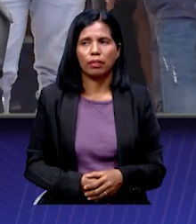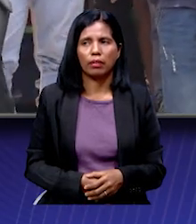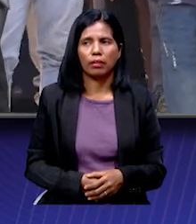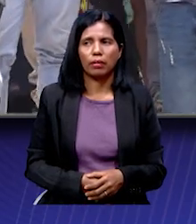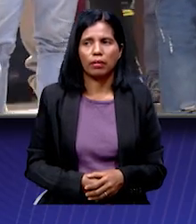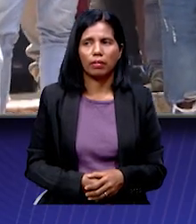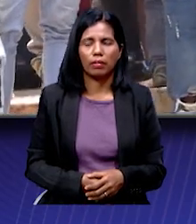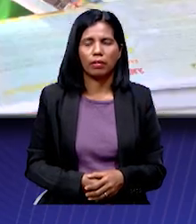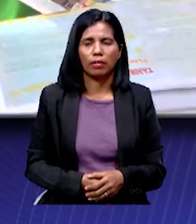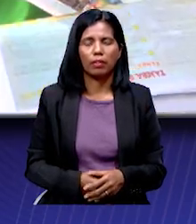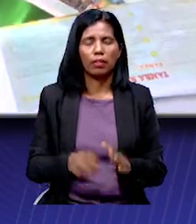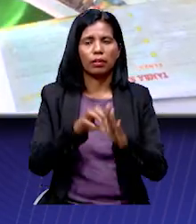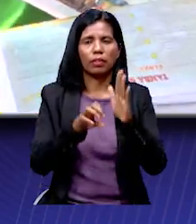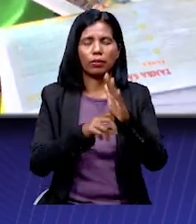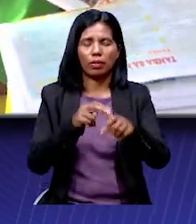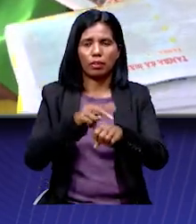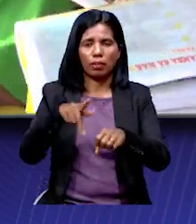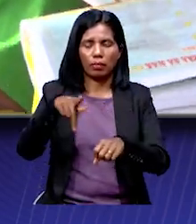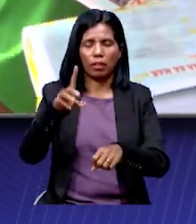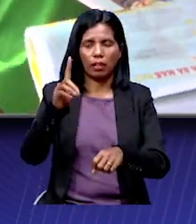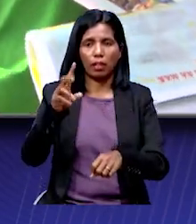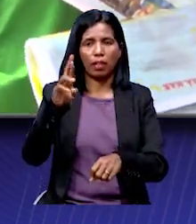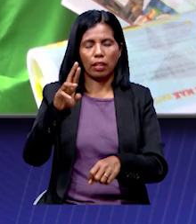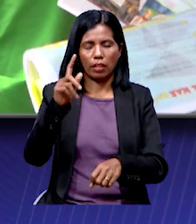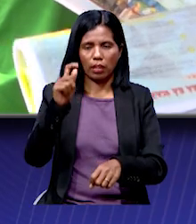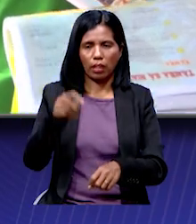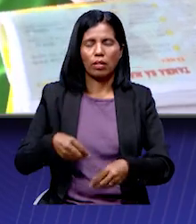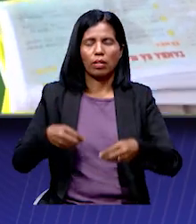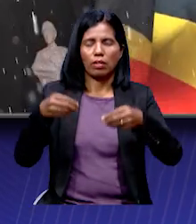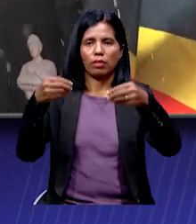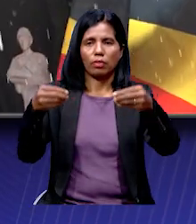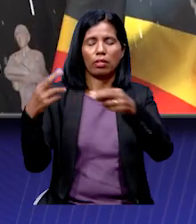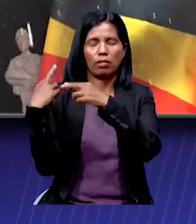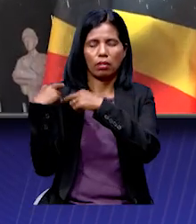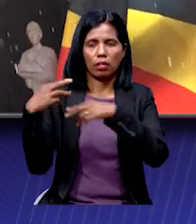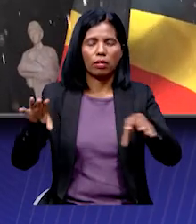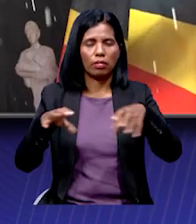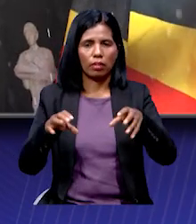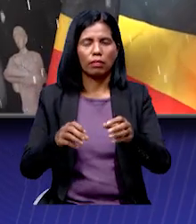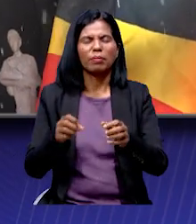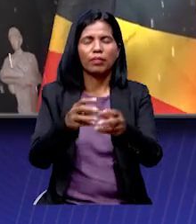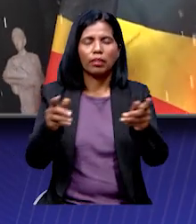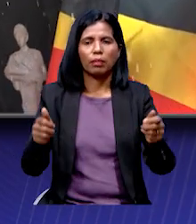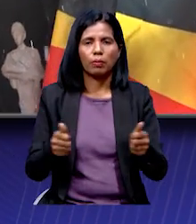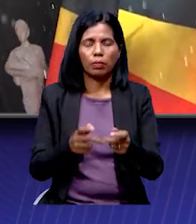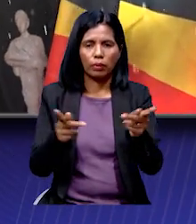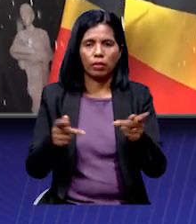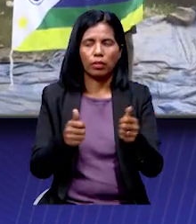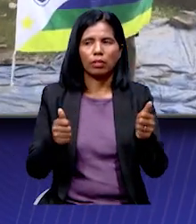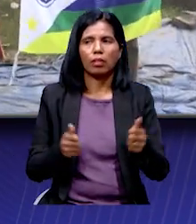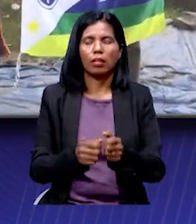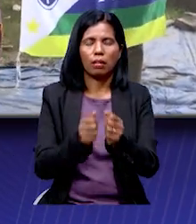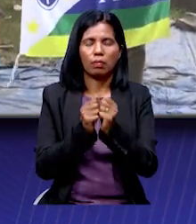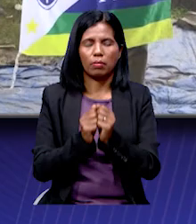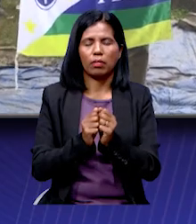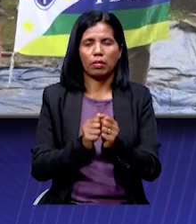E a Biba Nemos, estrutura nacional PDRT, foi tomada de posse da estrutura nível posto Lolotoe no Bobonaro, a muito carinho